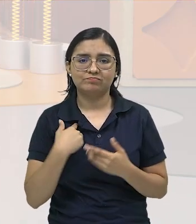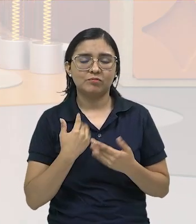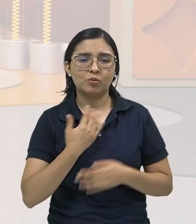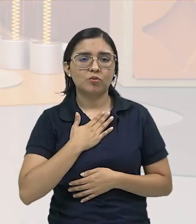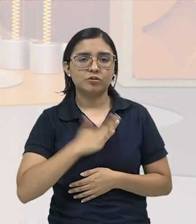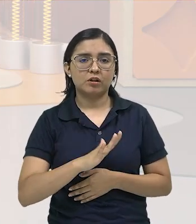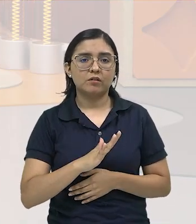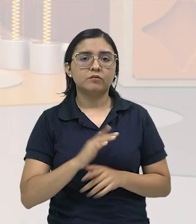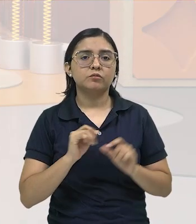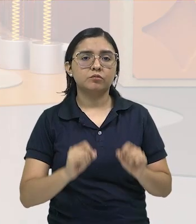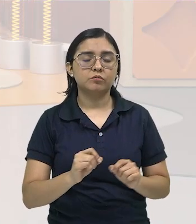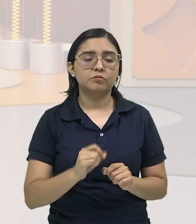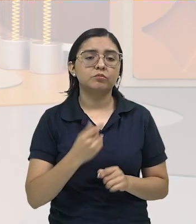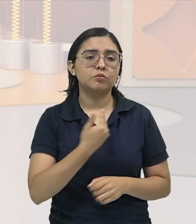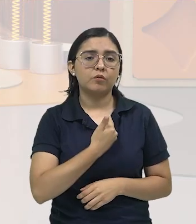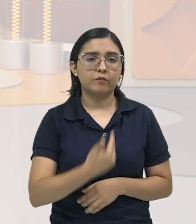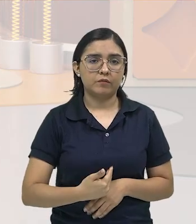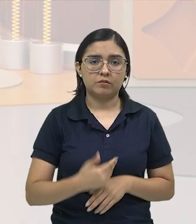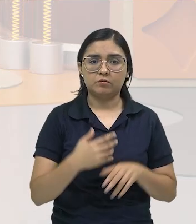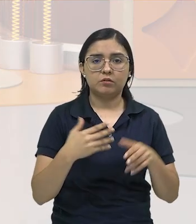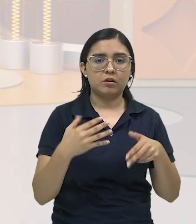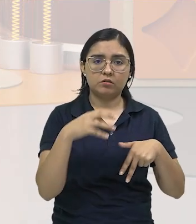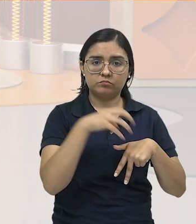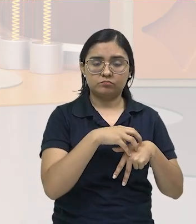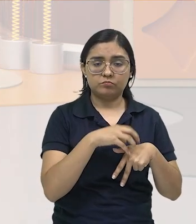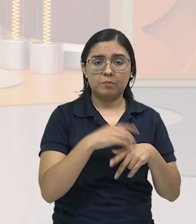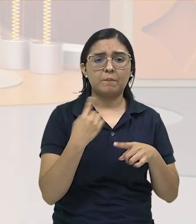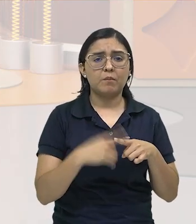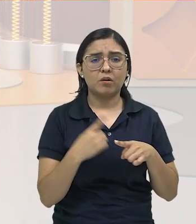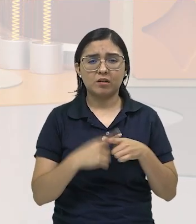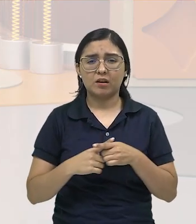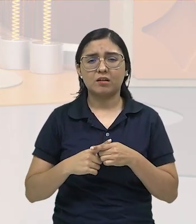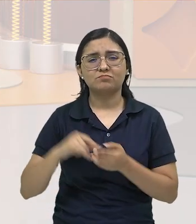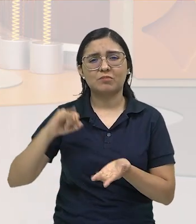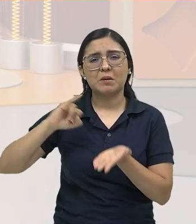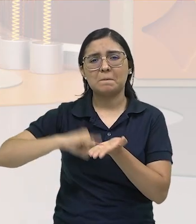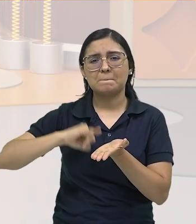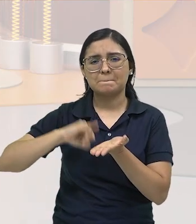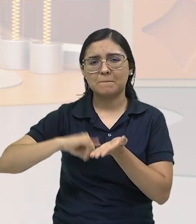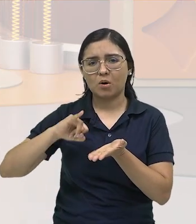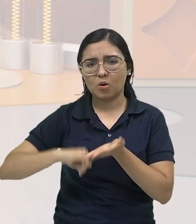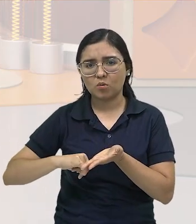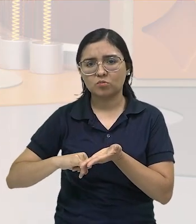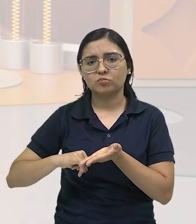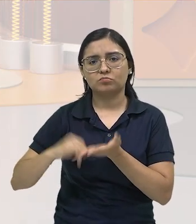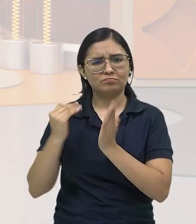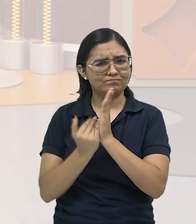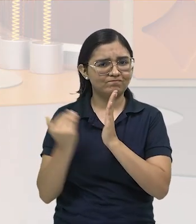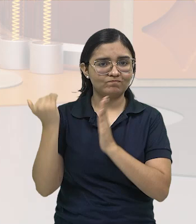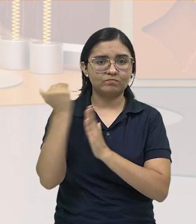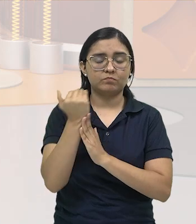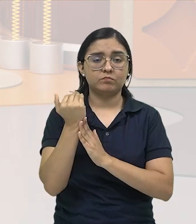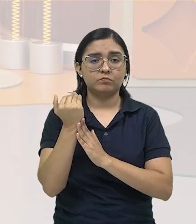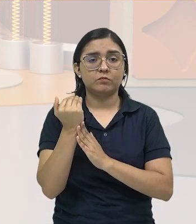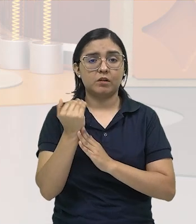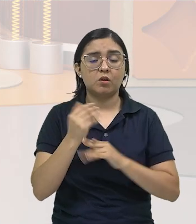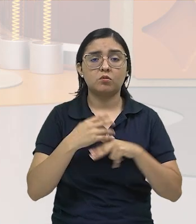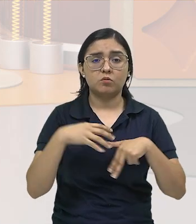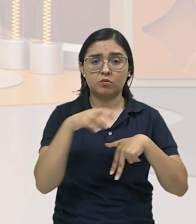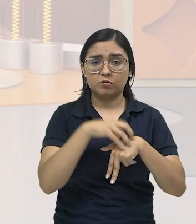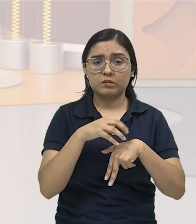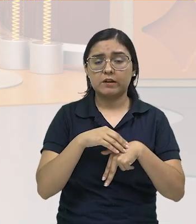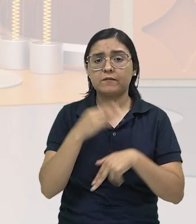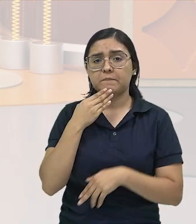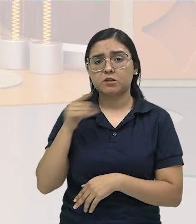Por quê? Pela cobrança dos altos impostos. Ou seja, a coroa estava exigindo que eles pagassem um